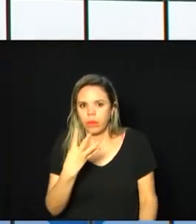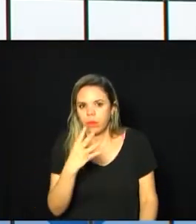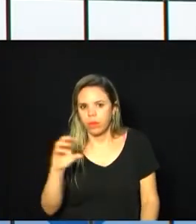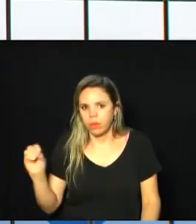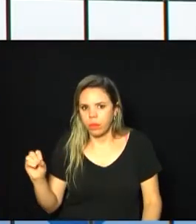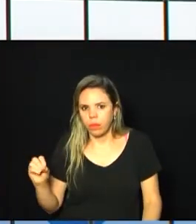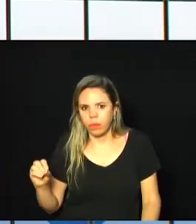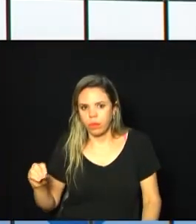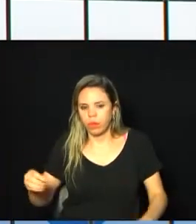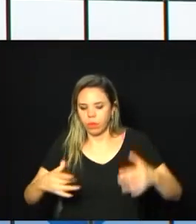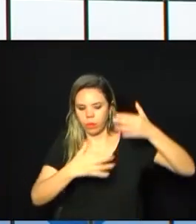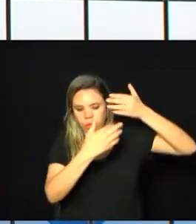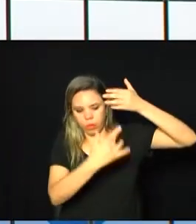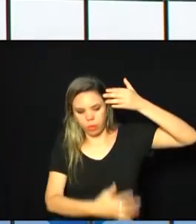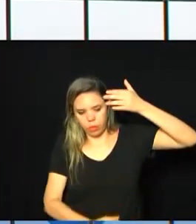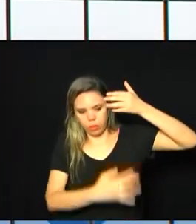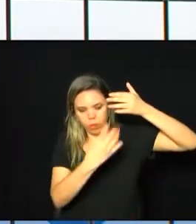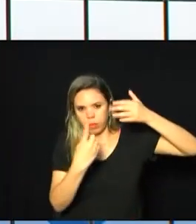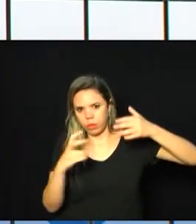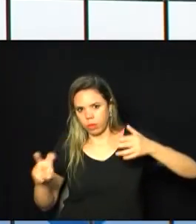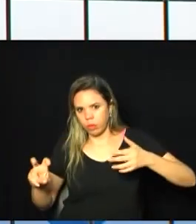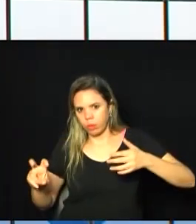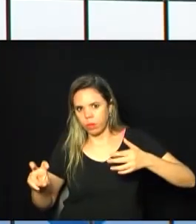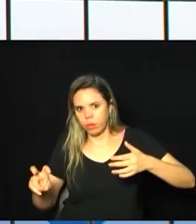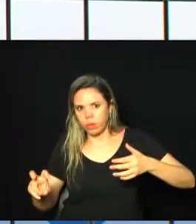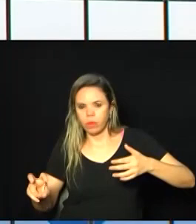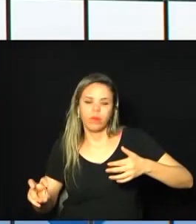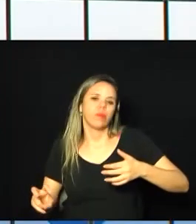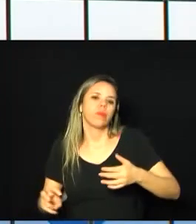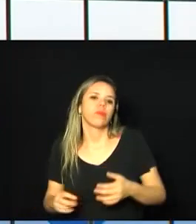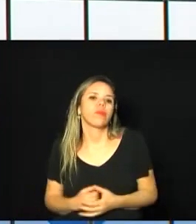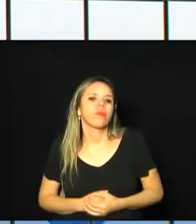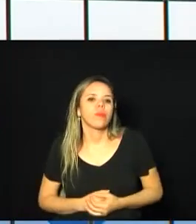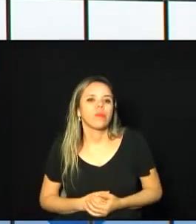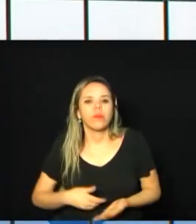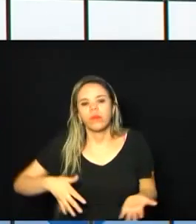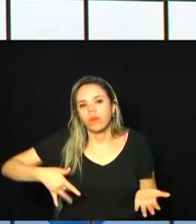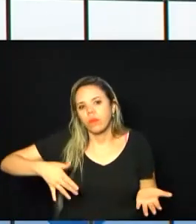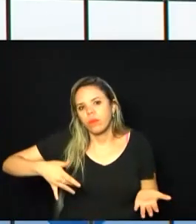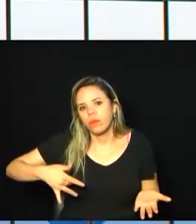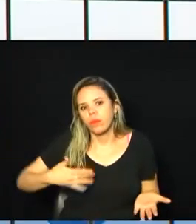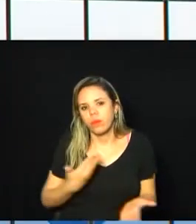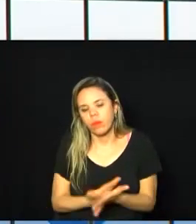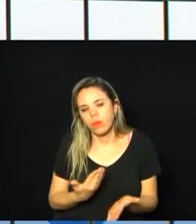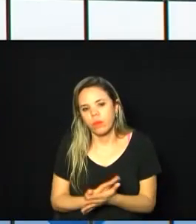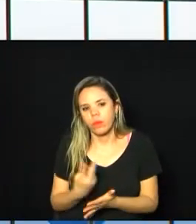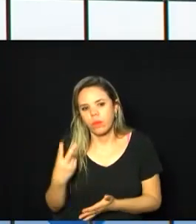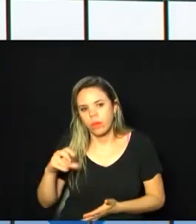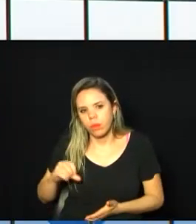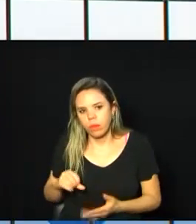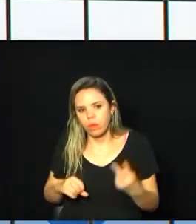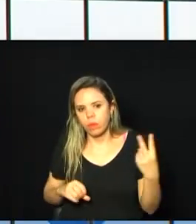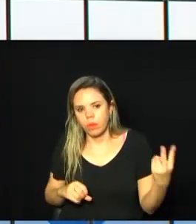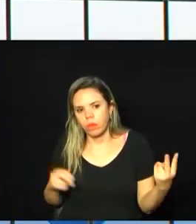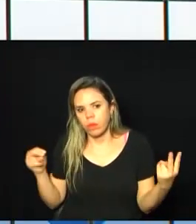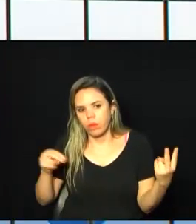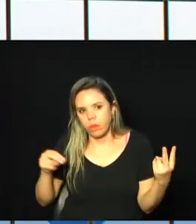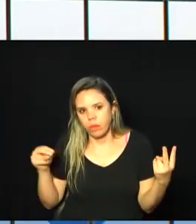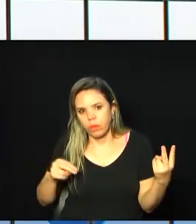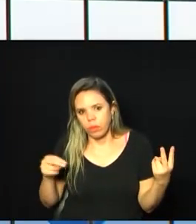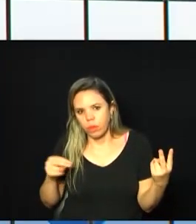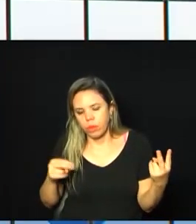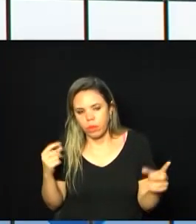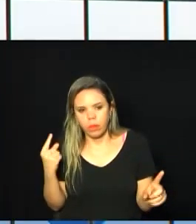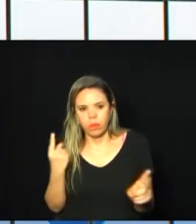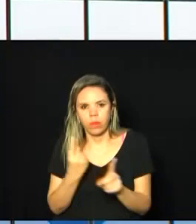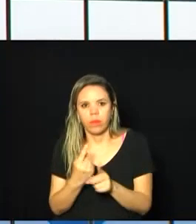para violoncelo e 15 para contrabaixo. As aulas vão acontecer de 29 a 2 de novembro no